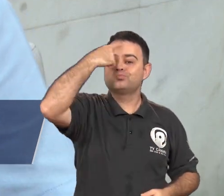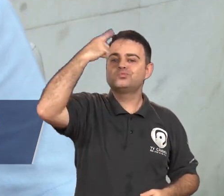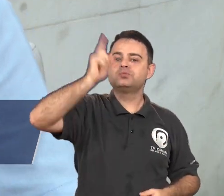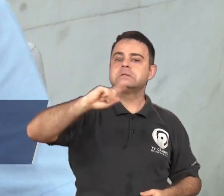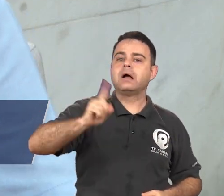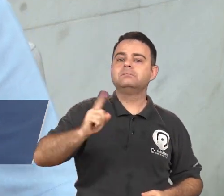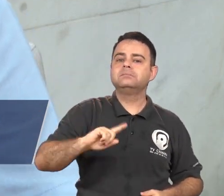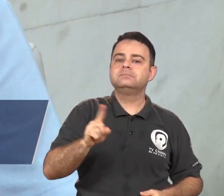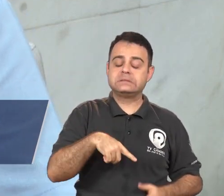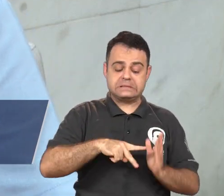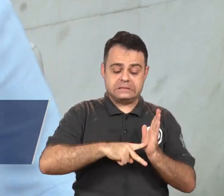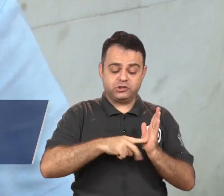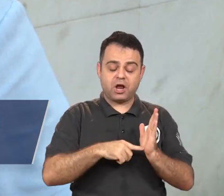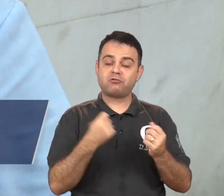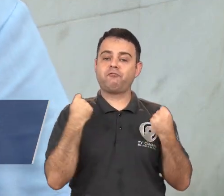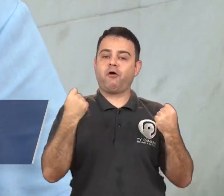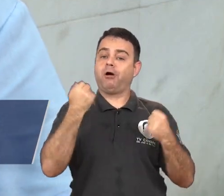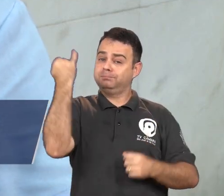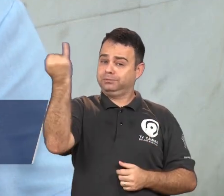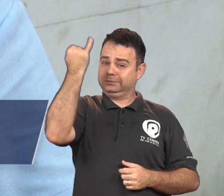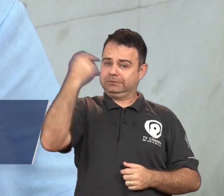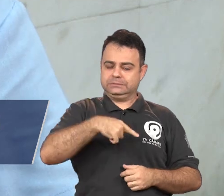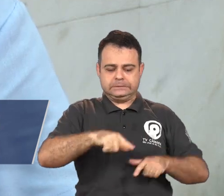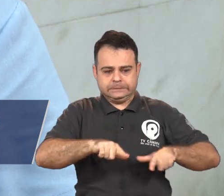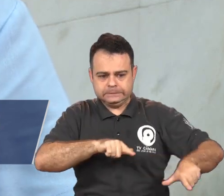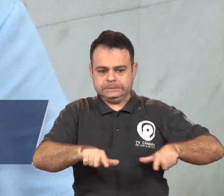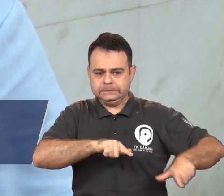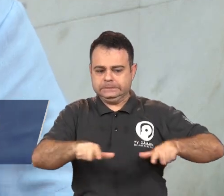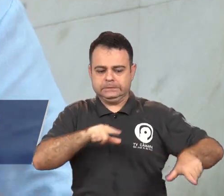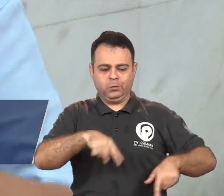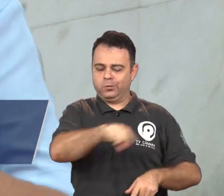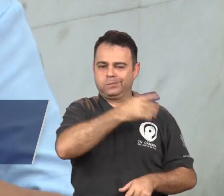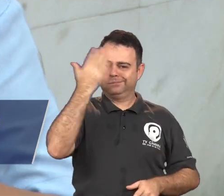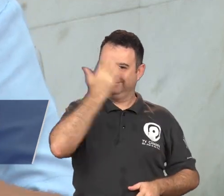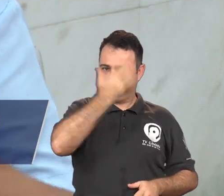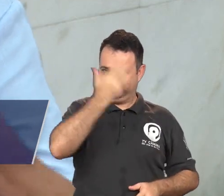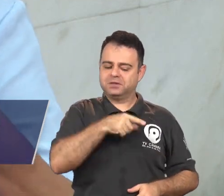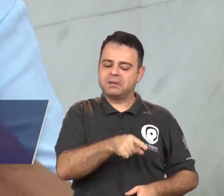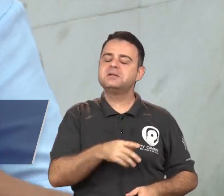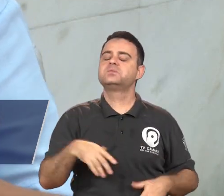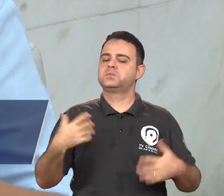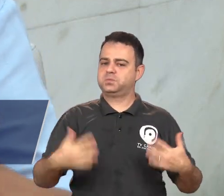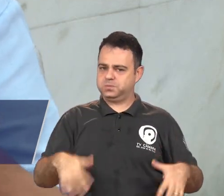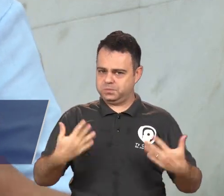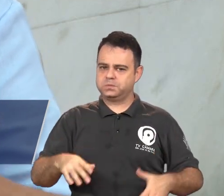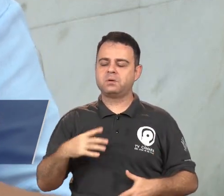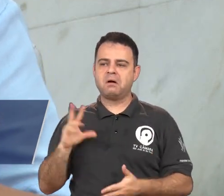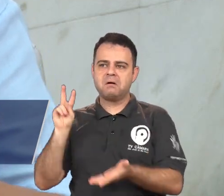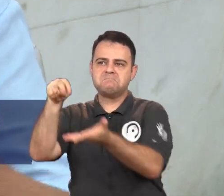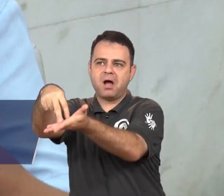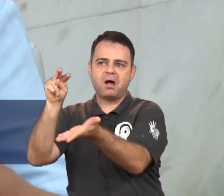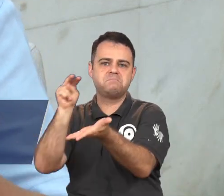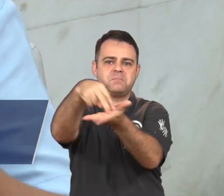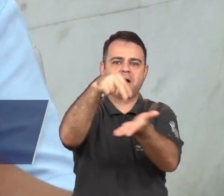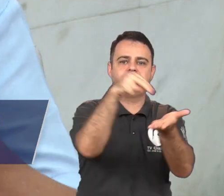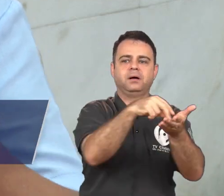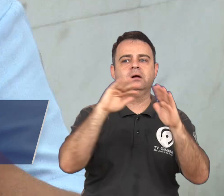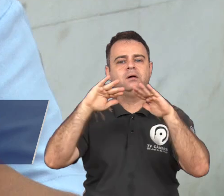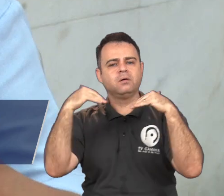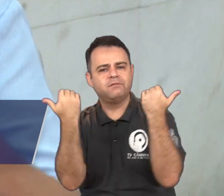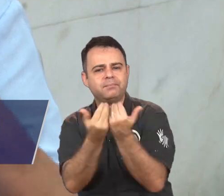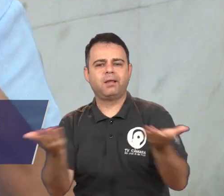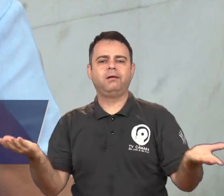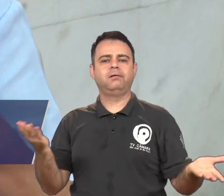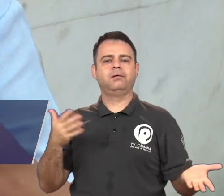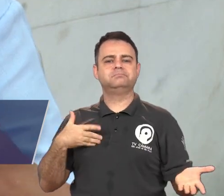da importância do sindicato, trabalho, né? do Lá trabalho na que é frente, feito. né? Então, muitas vezes em assembleia que